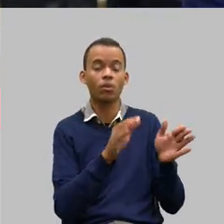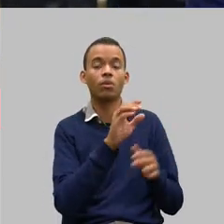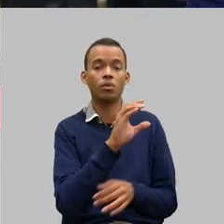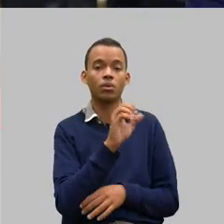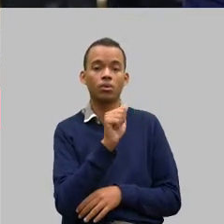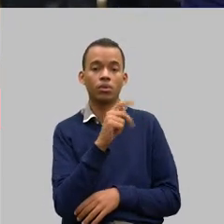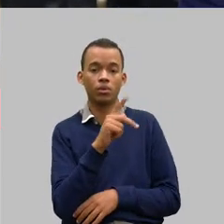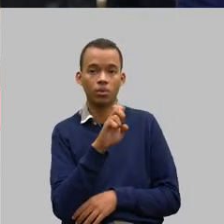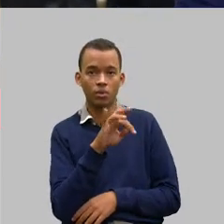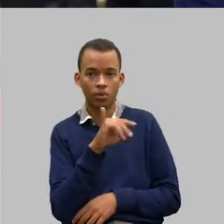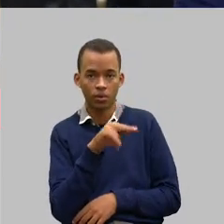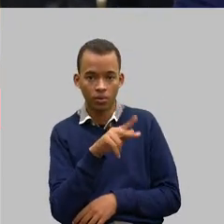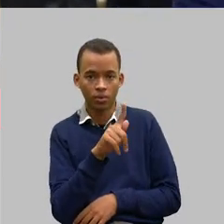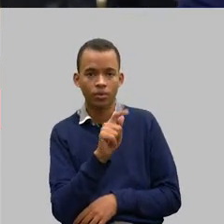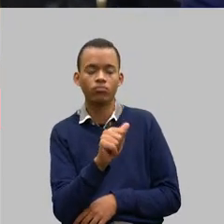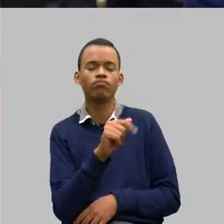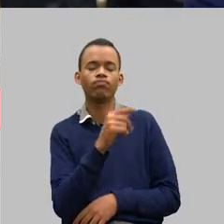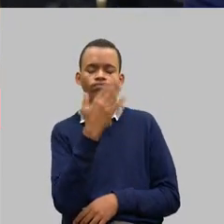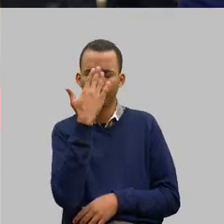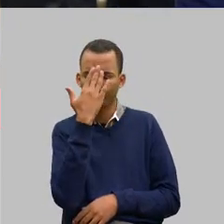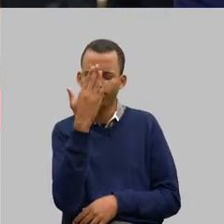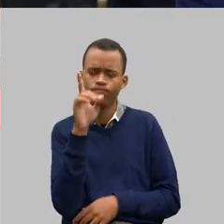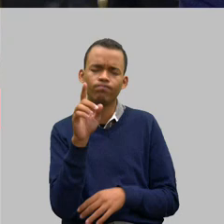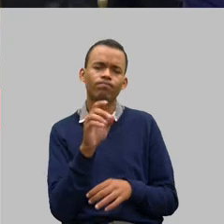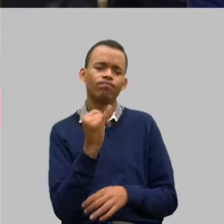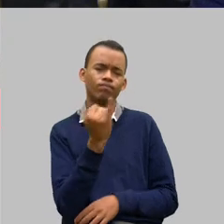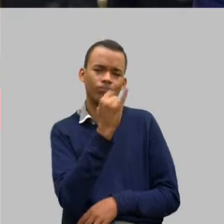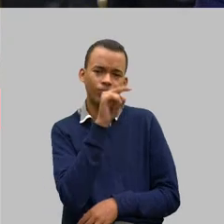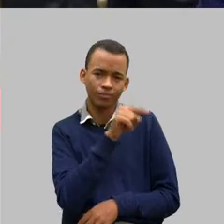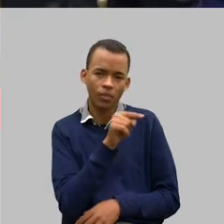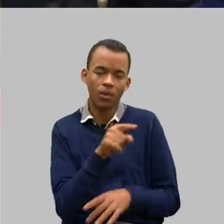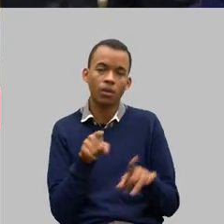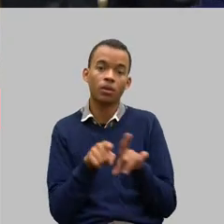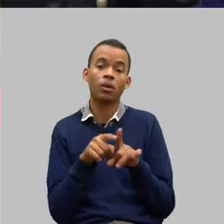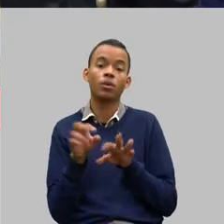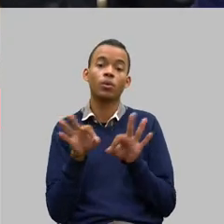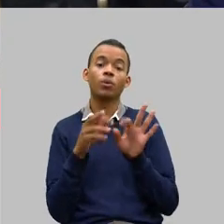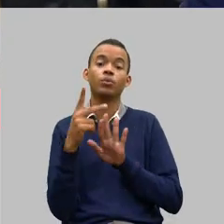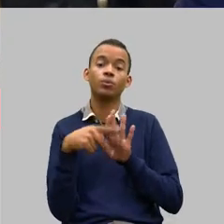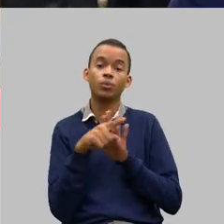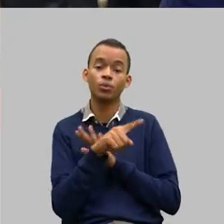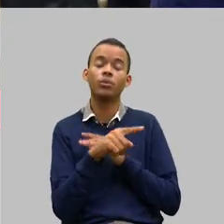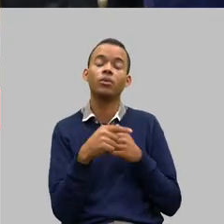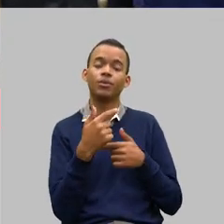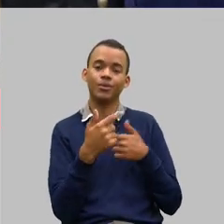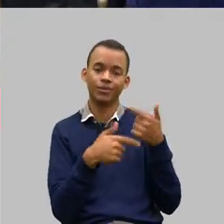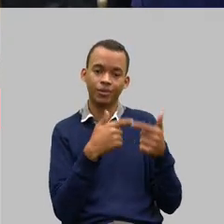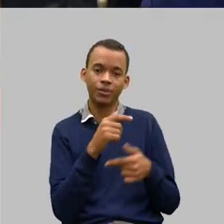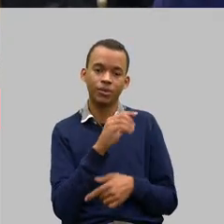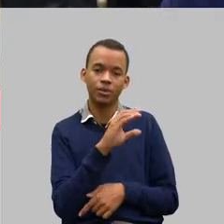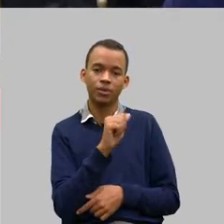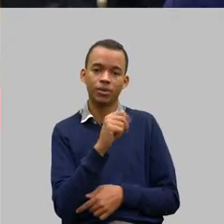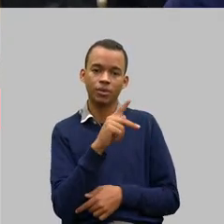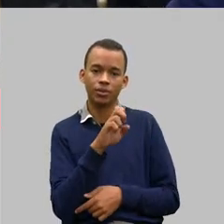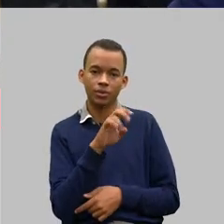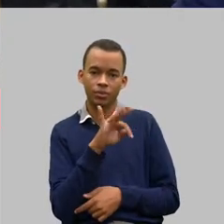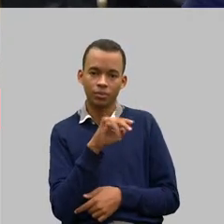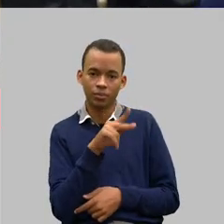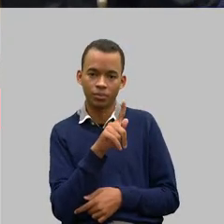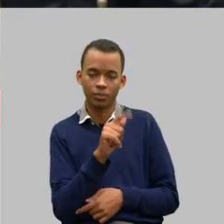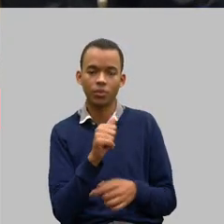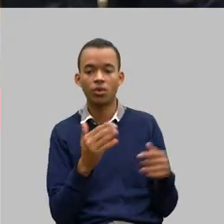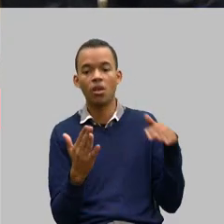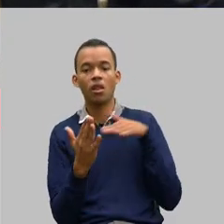que é fundamental E que possamos também trabalhar o projeto também de até a cidade de Itaú de Minas que é muito